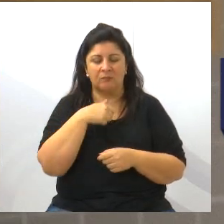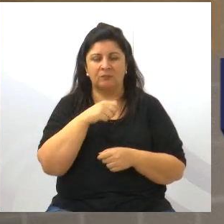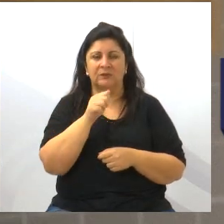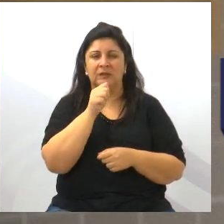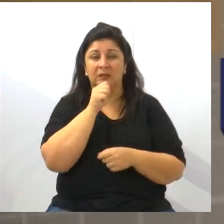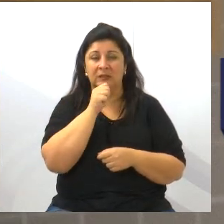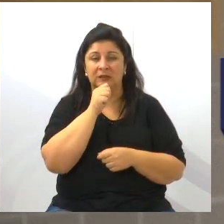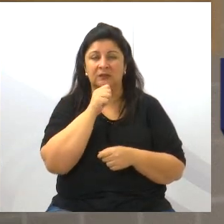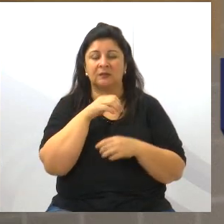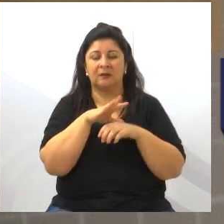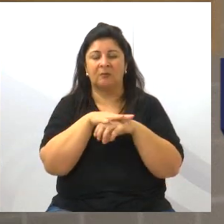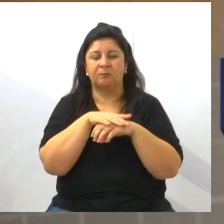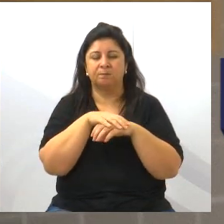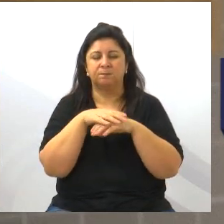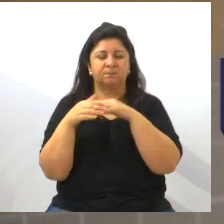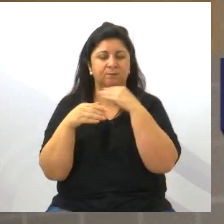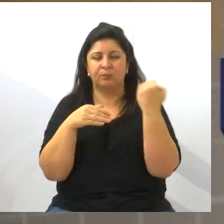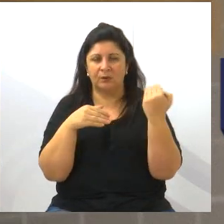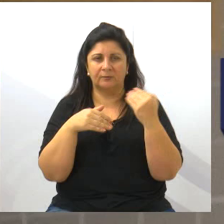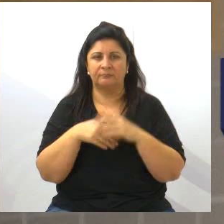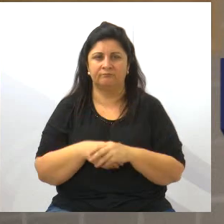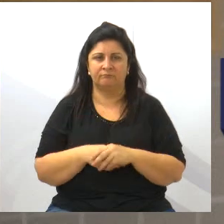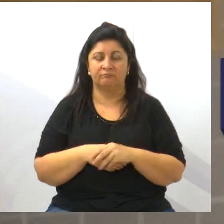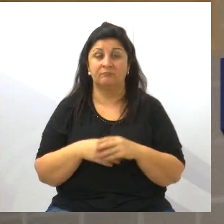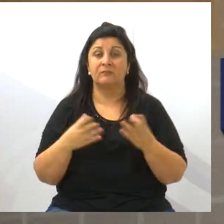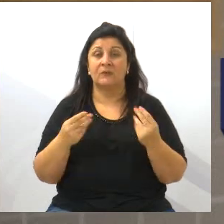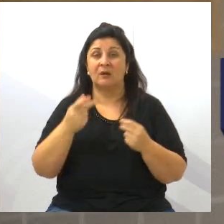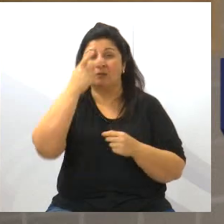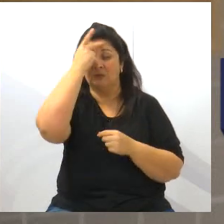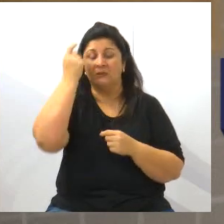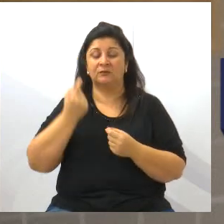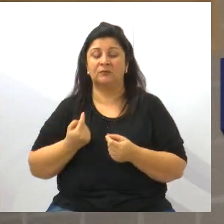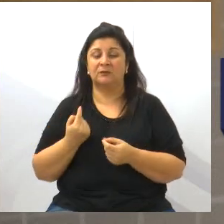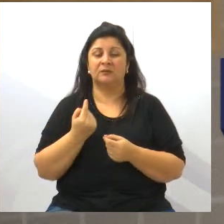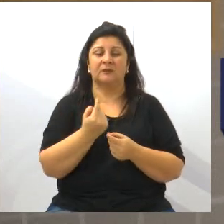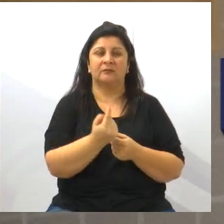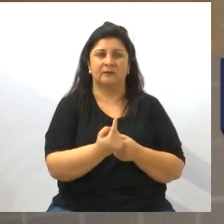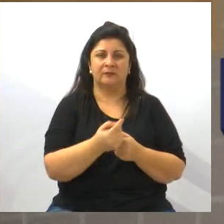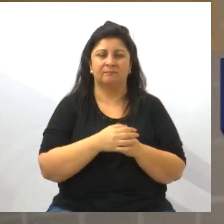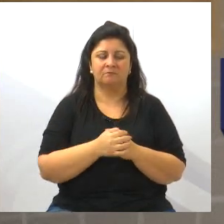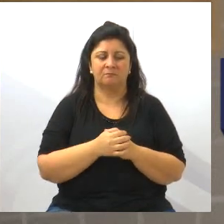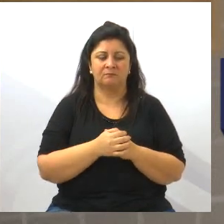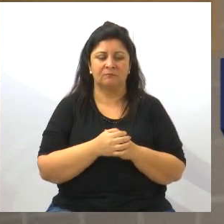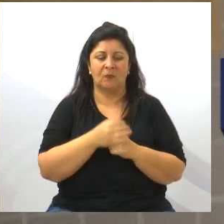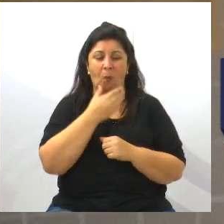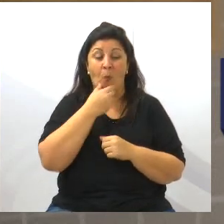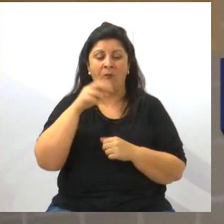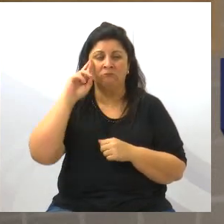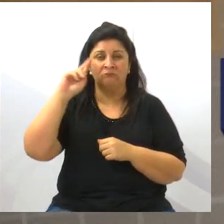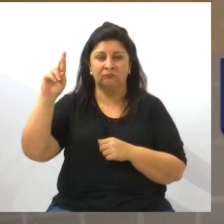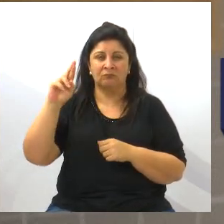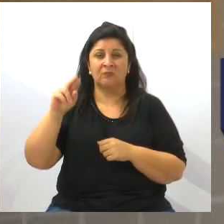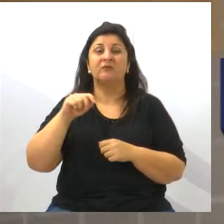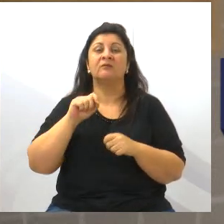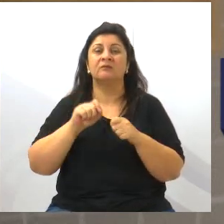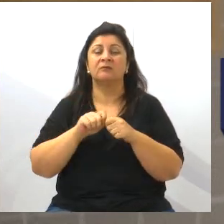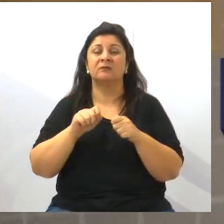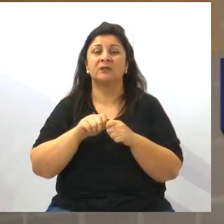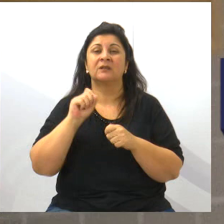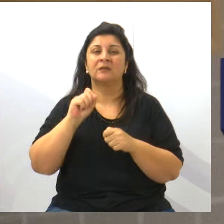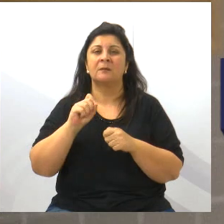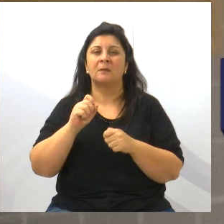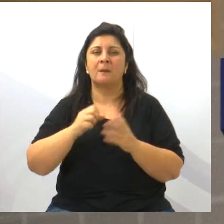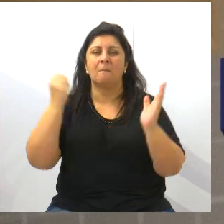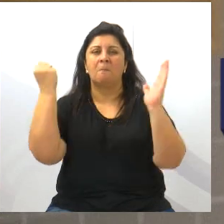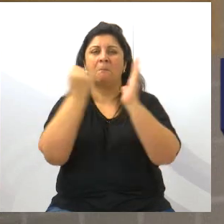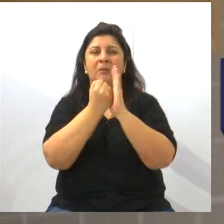acabou morrendo. Muita gente veio para o funeral. O fazendeiro então sacrificou a vaca para alimentar todo